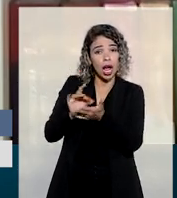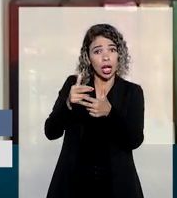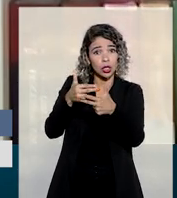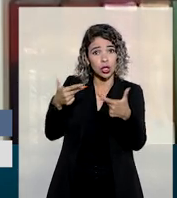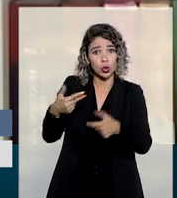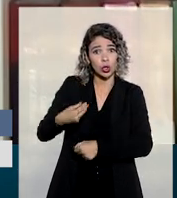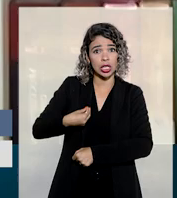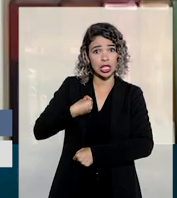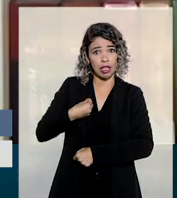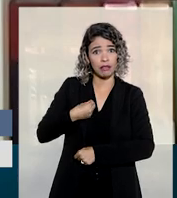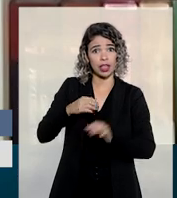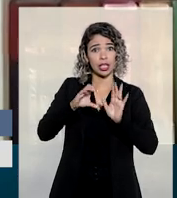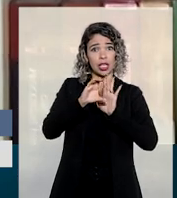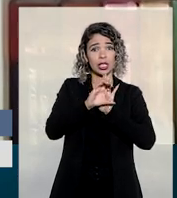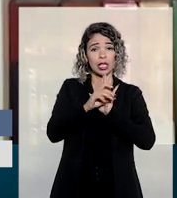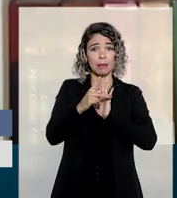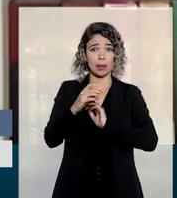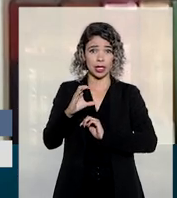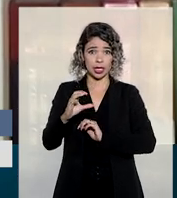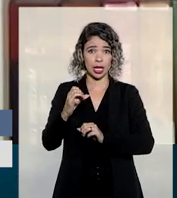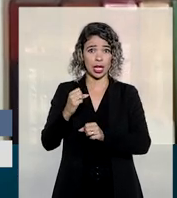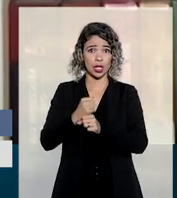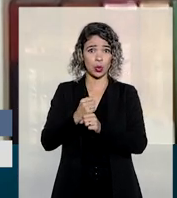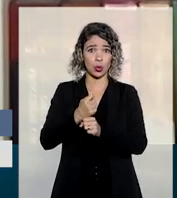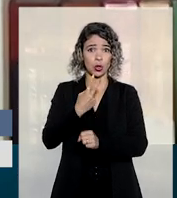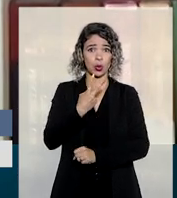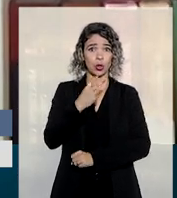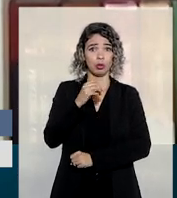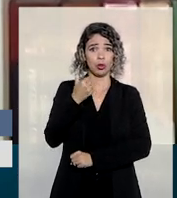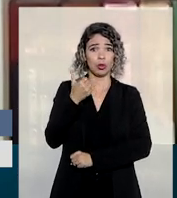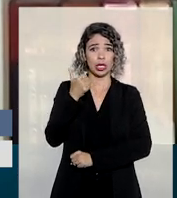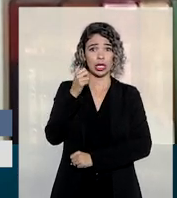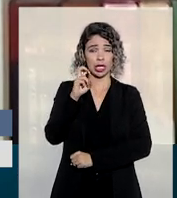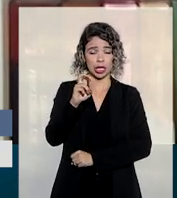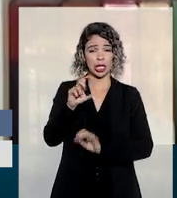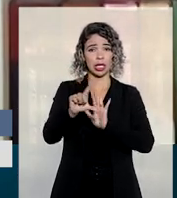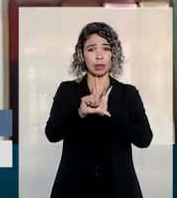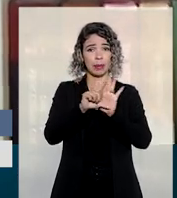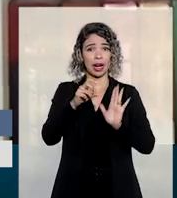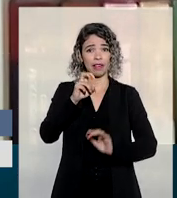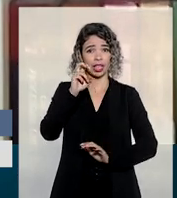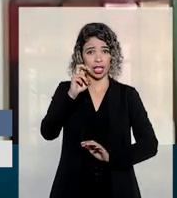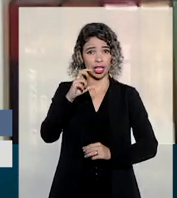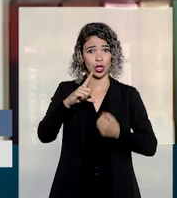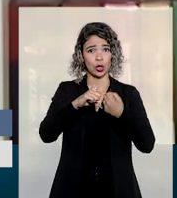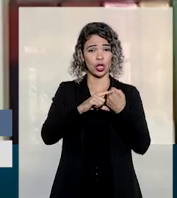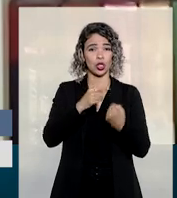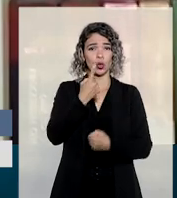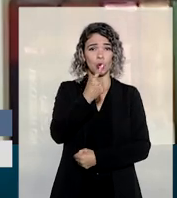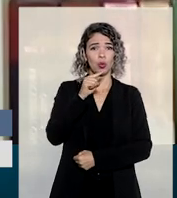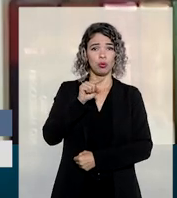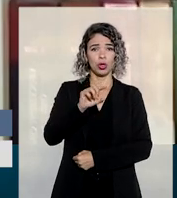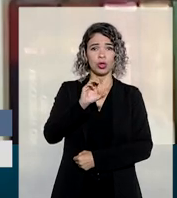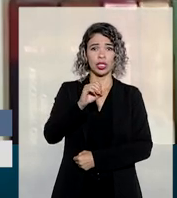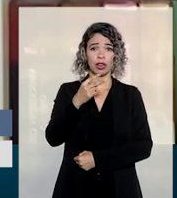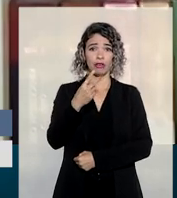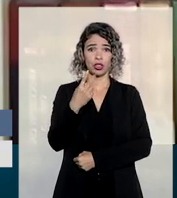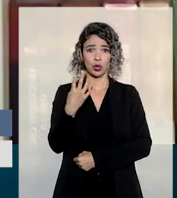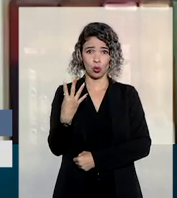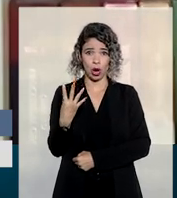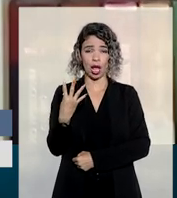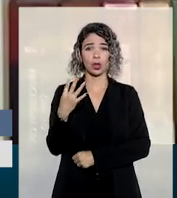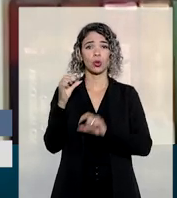da vida, o Código de Processo Civil de 2015 estabeleceu, lá no parágrafo 5º do artigo